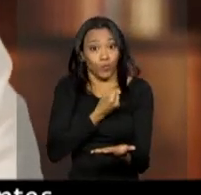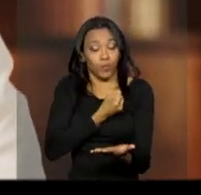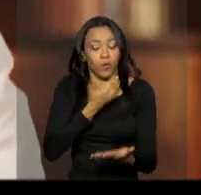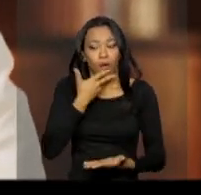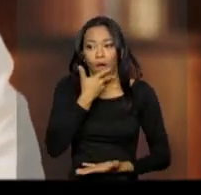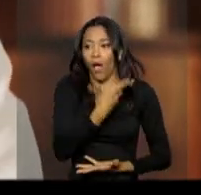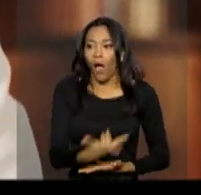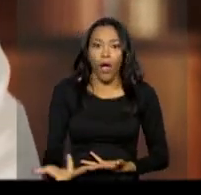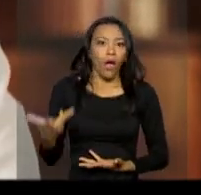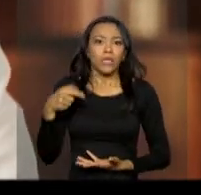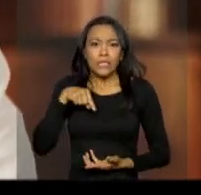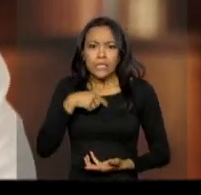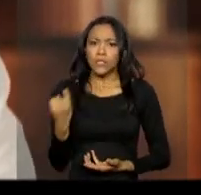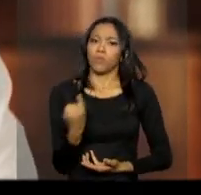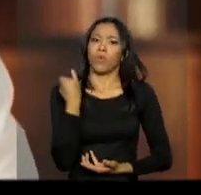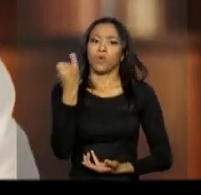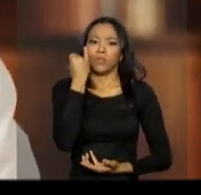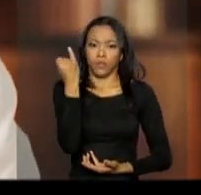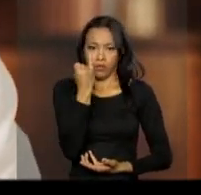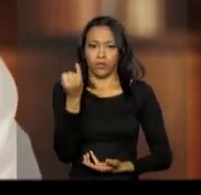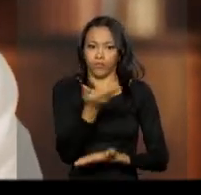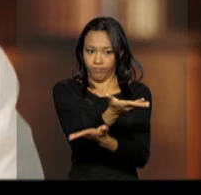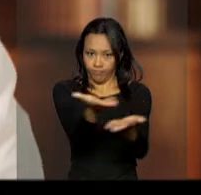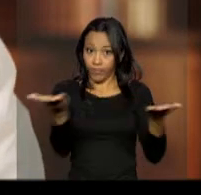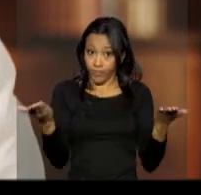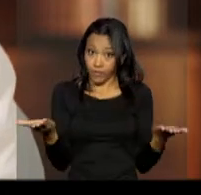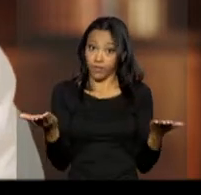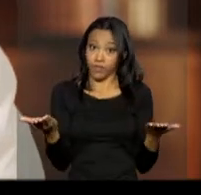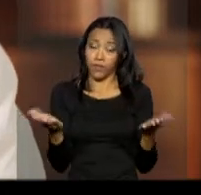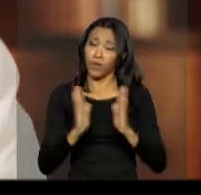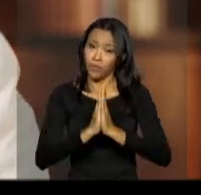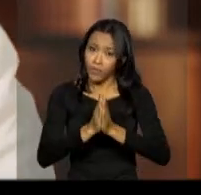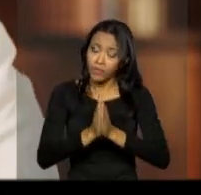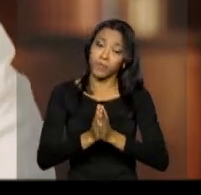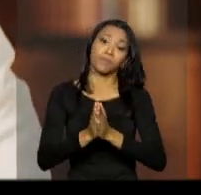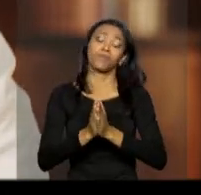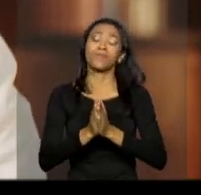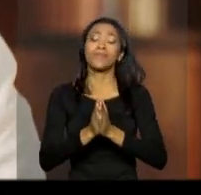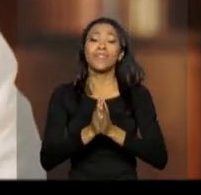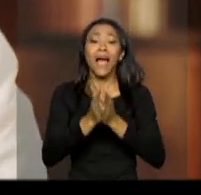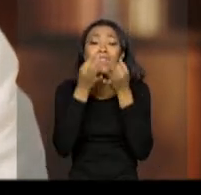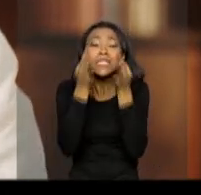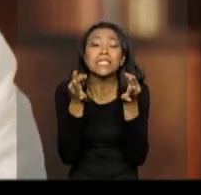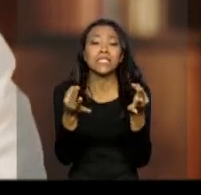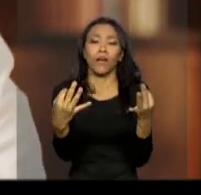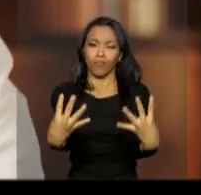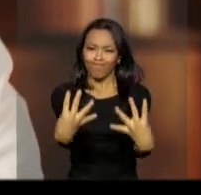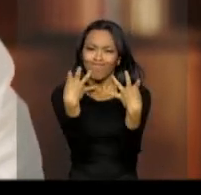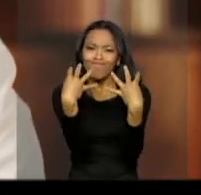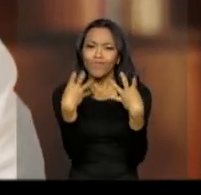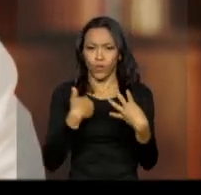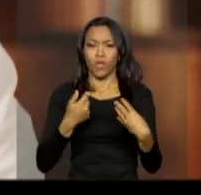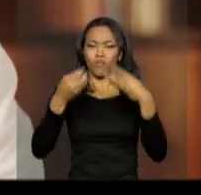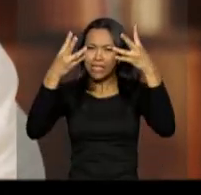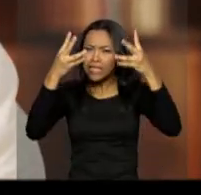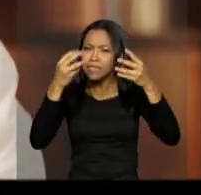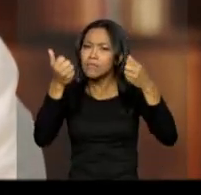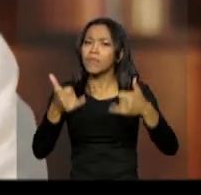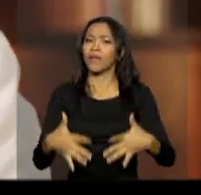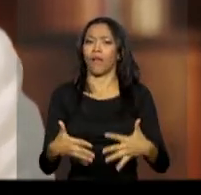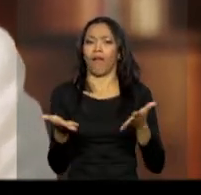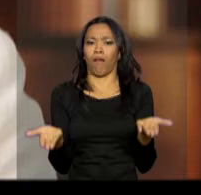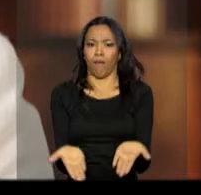impressionantes e importantes para os brasileiros. Por favor, prestem bem atenção a que eu vou explicar